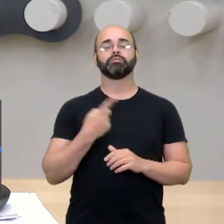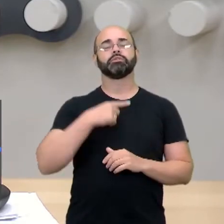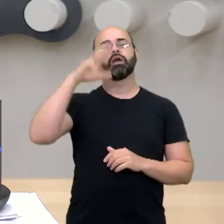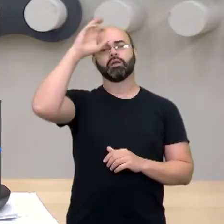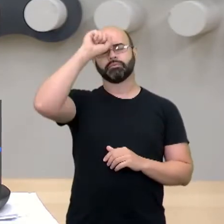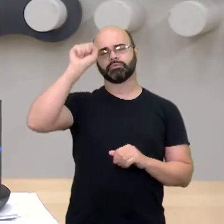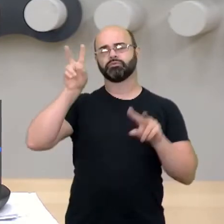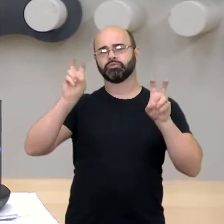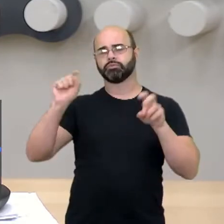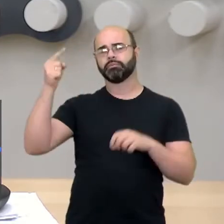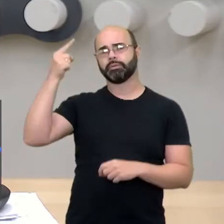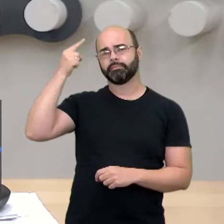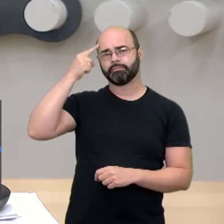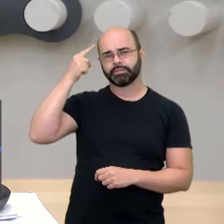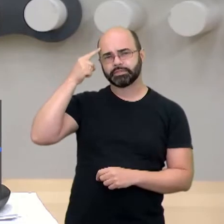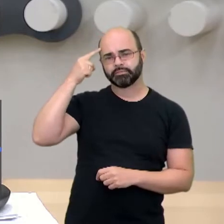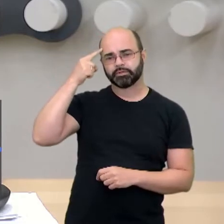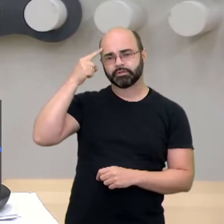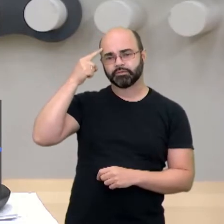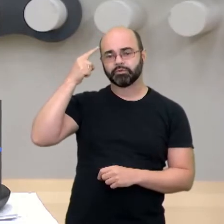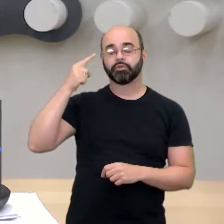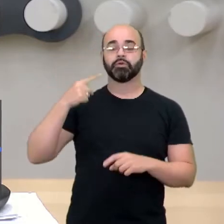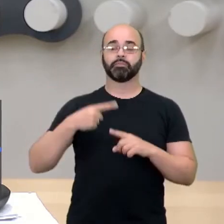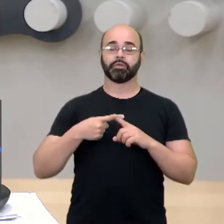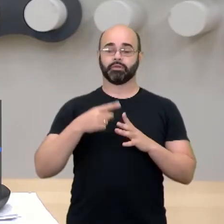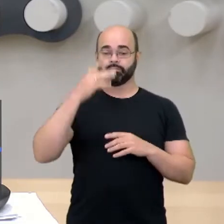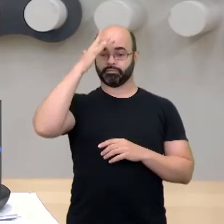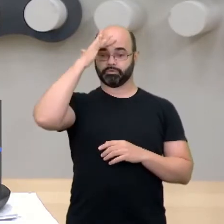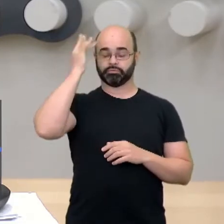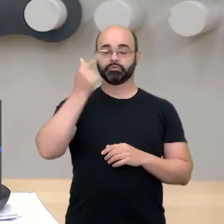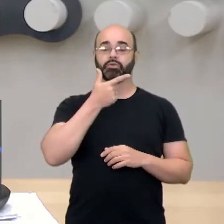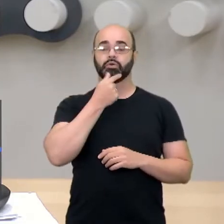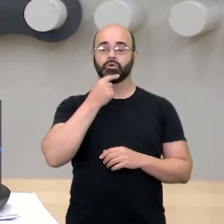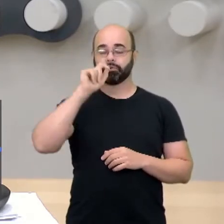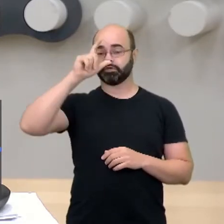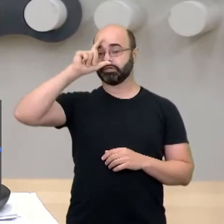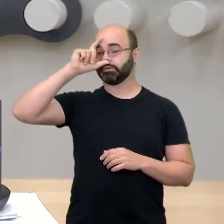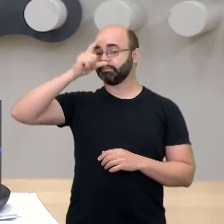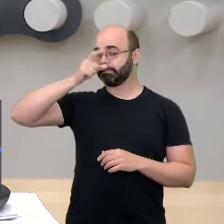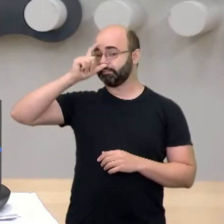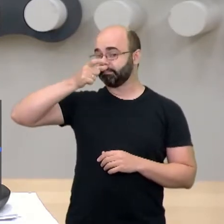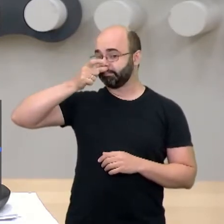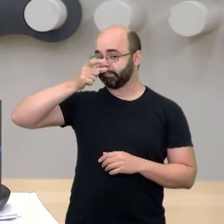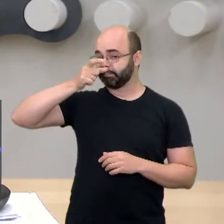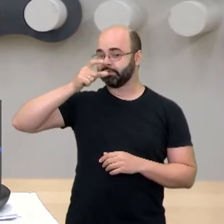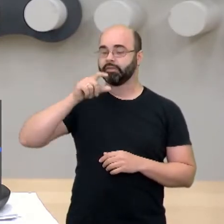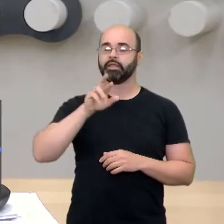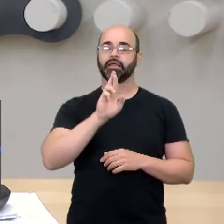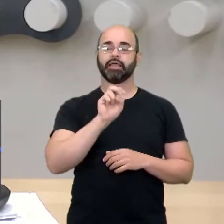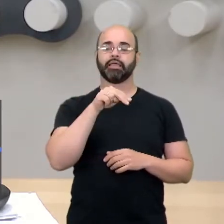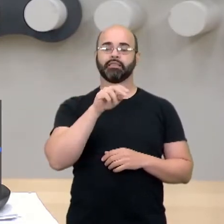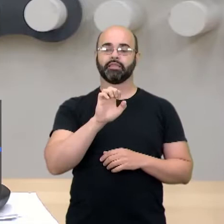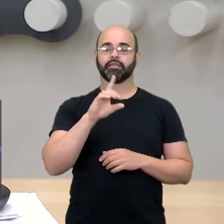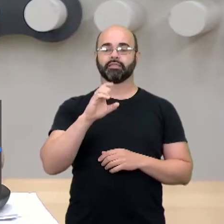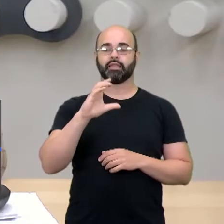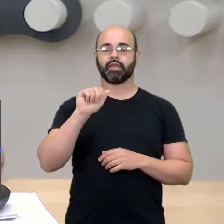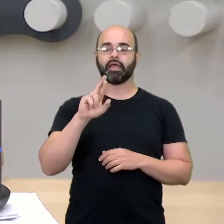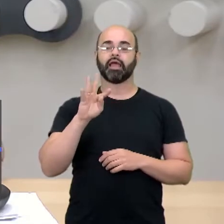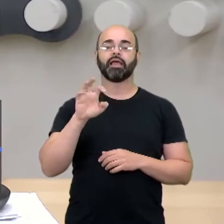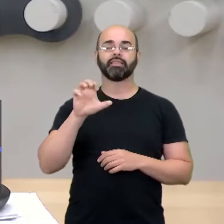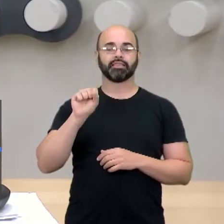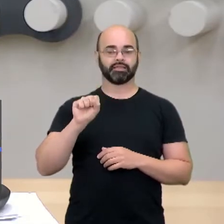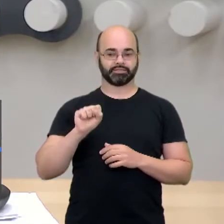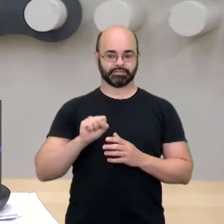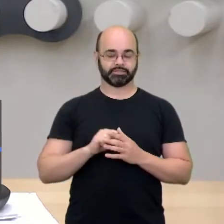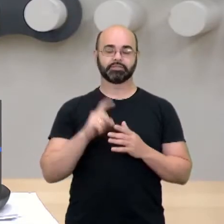pensamento porque a gente vai falar de um autor um francês chamado Renê de carta que se filiava a